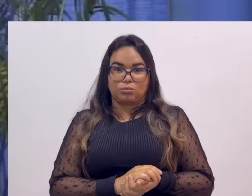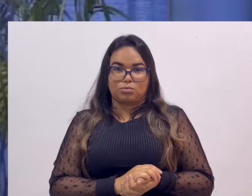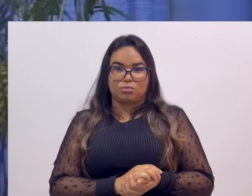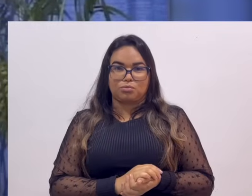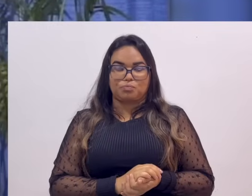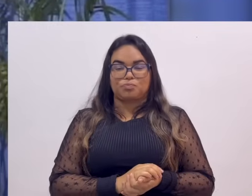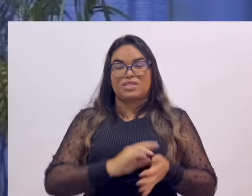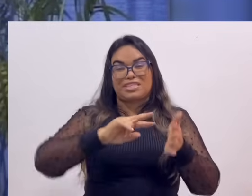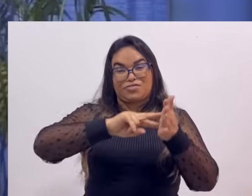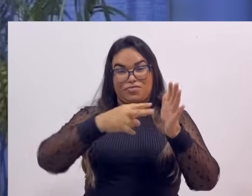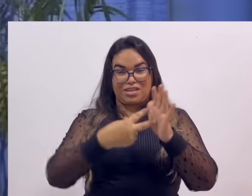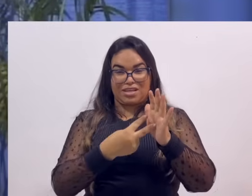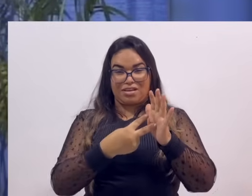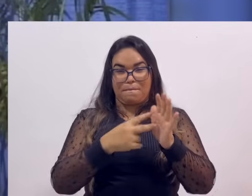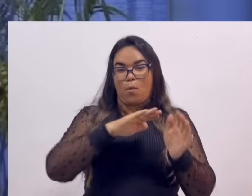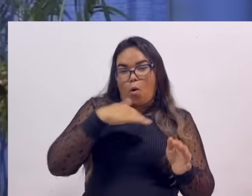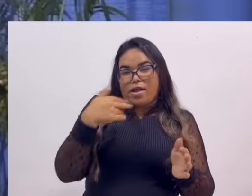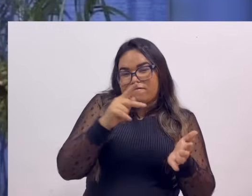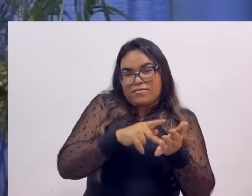velho homem do pecado.